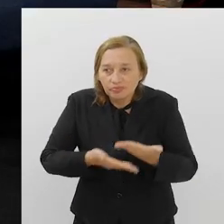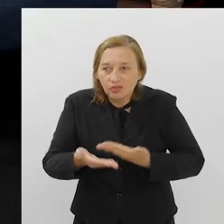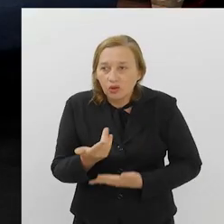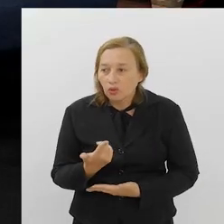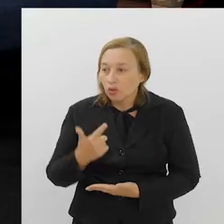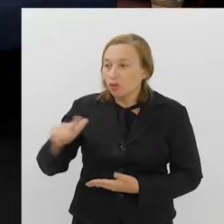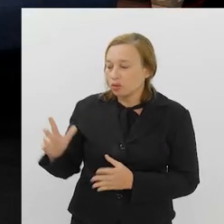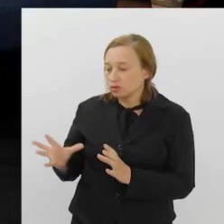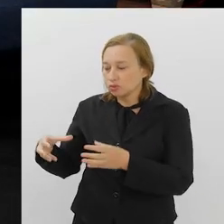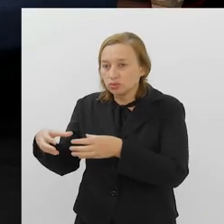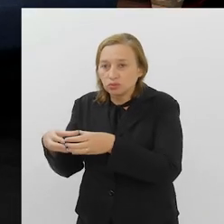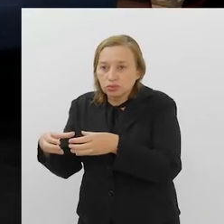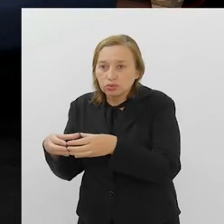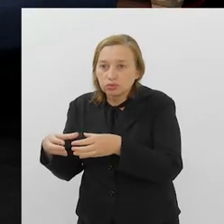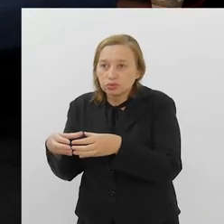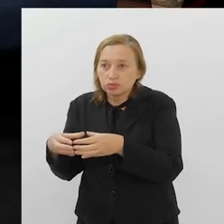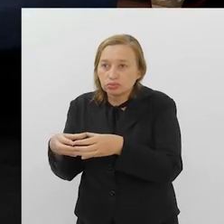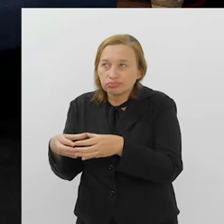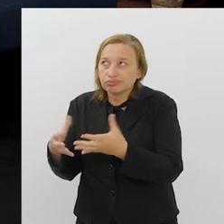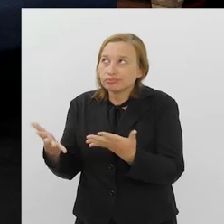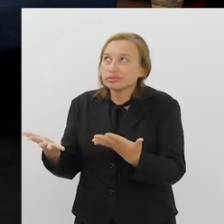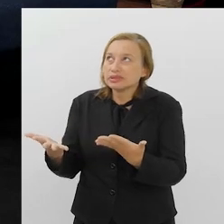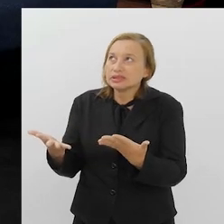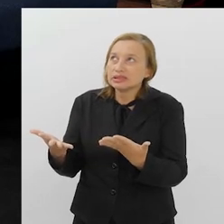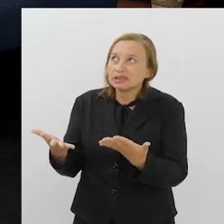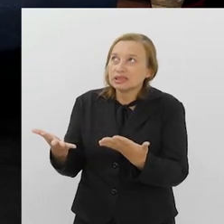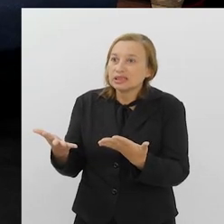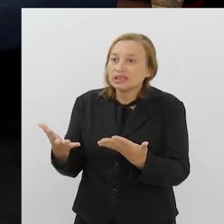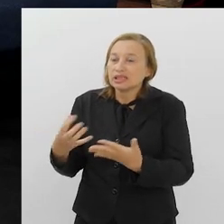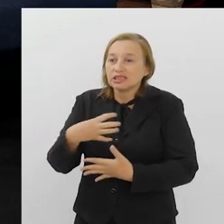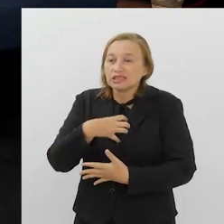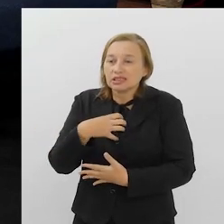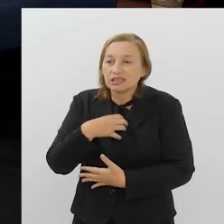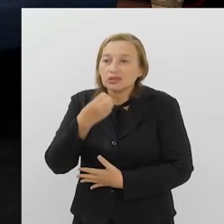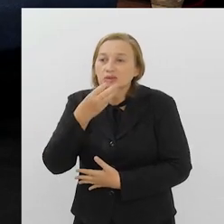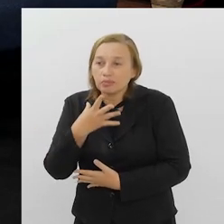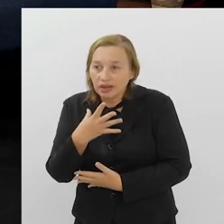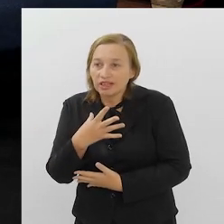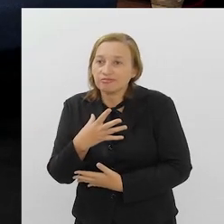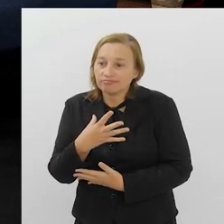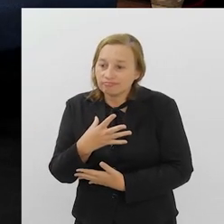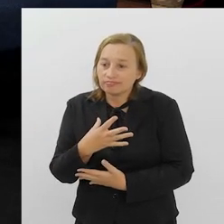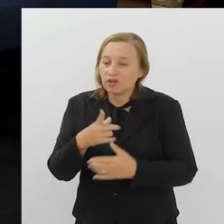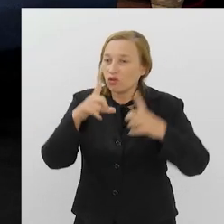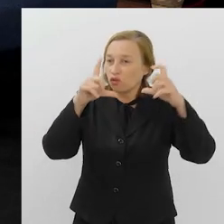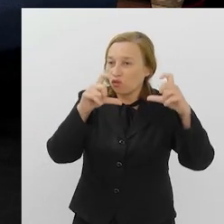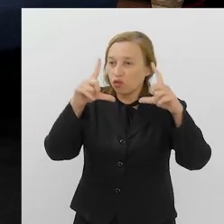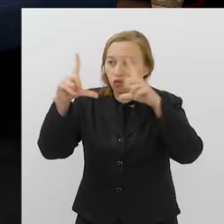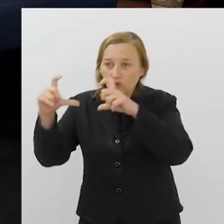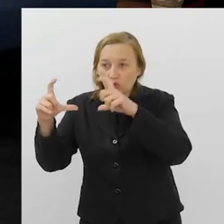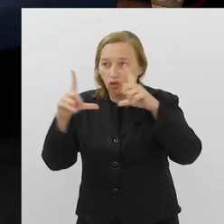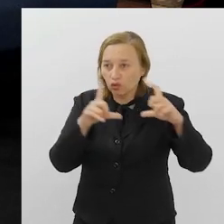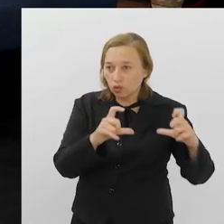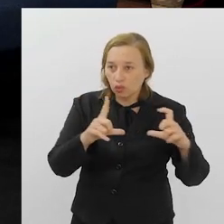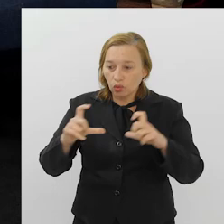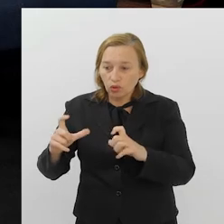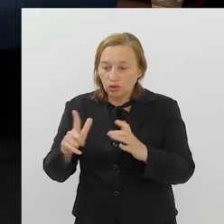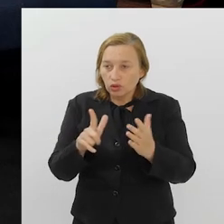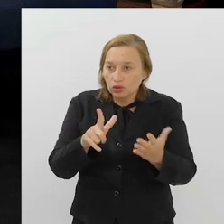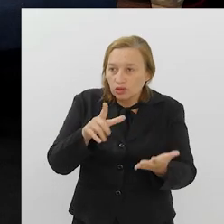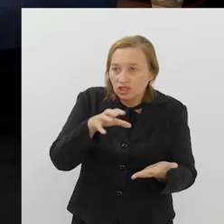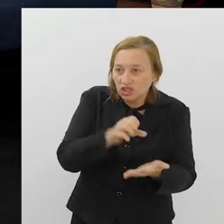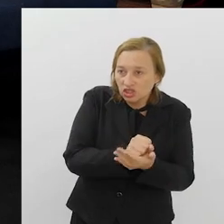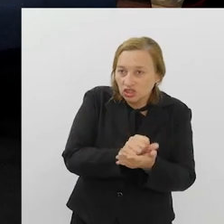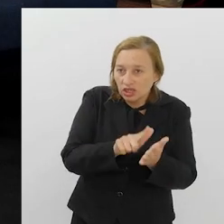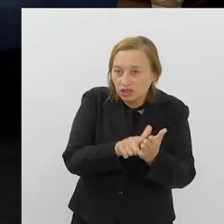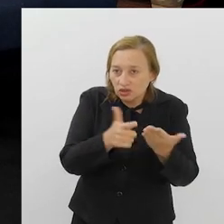a interação deles com os outros grupos é algo que nos faz muito bem são as melhores fotos que a gente tem em